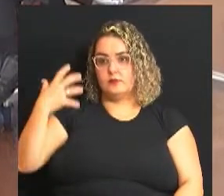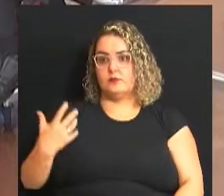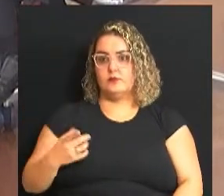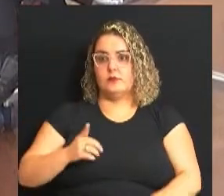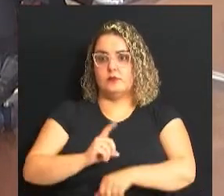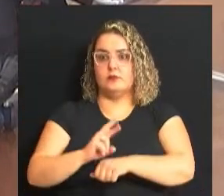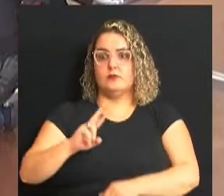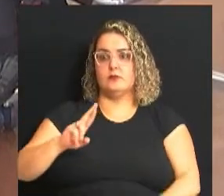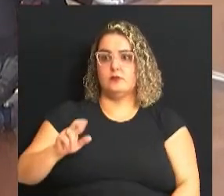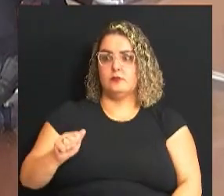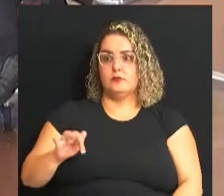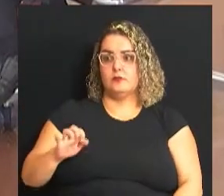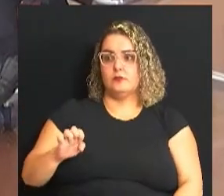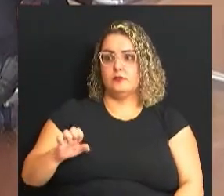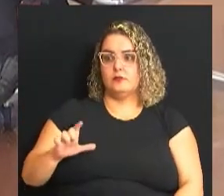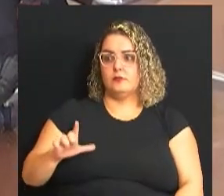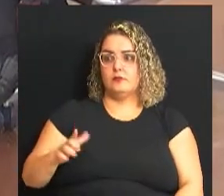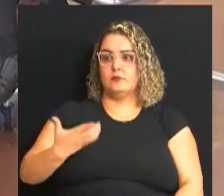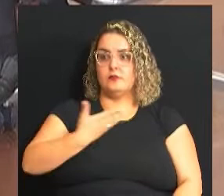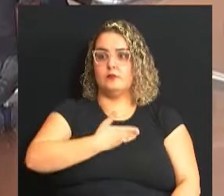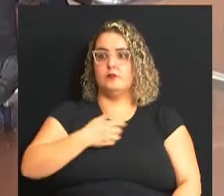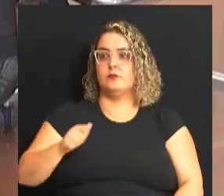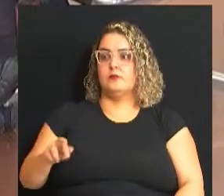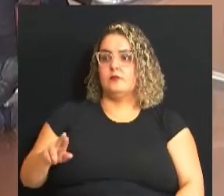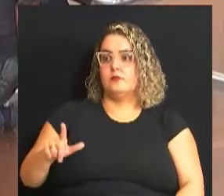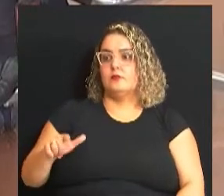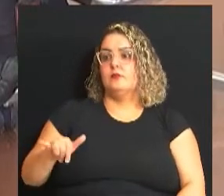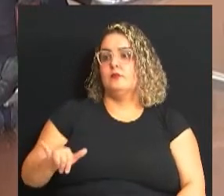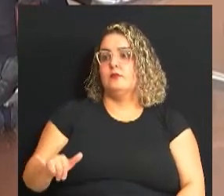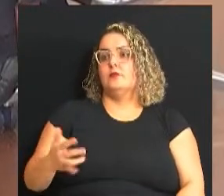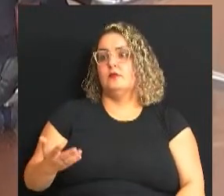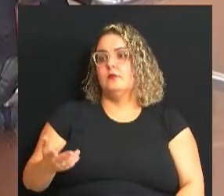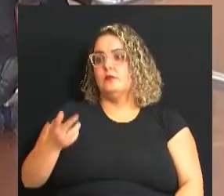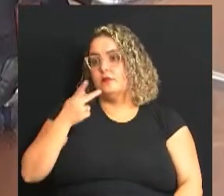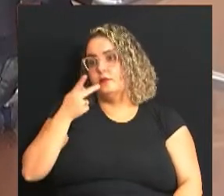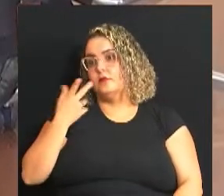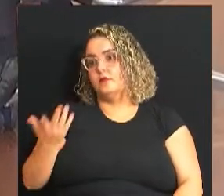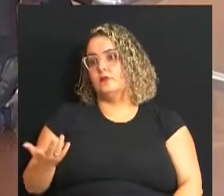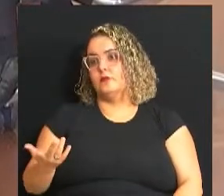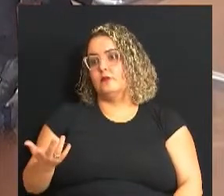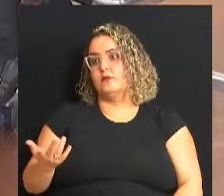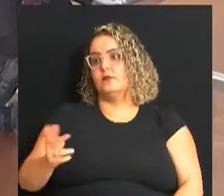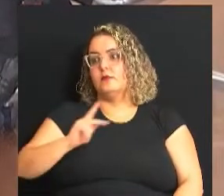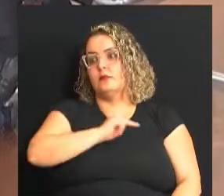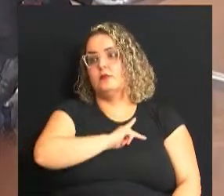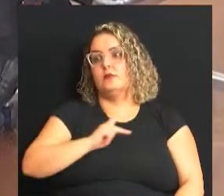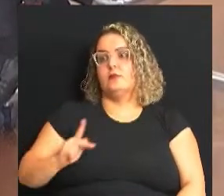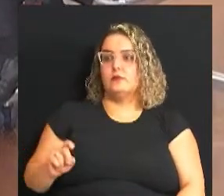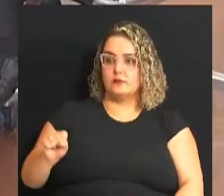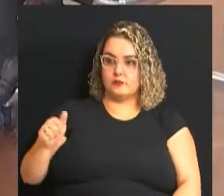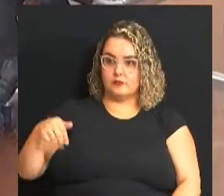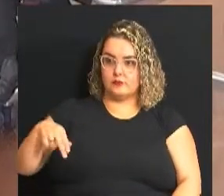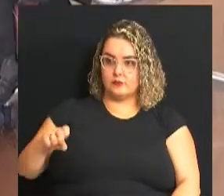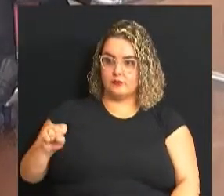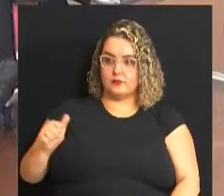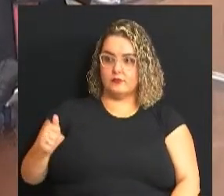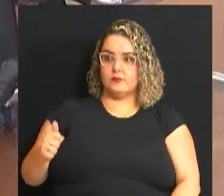Rafael, amigo Arli. Às vezes eu vou falar com ele, eu falo presidente da Sanasa. Né? Ele fez um trabalho tão